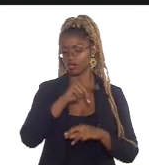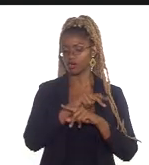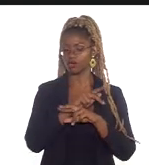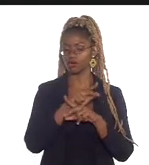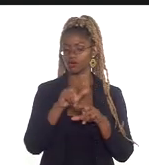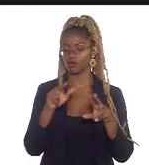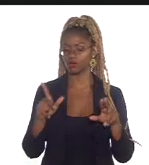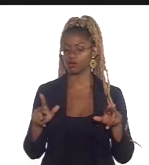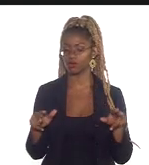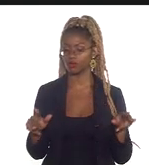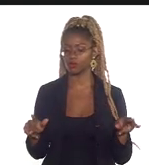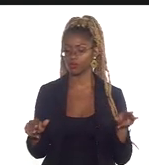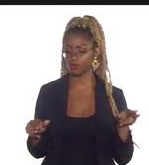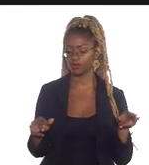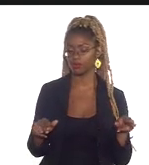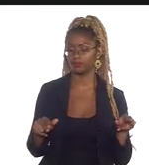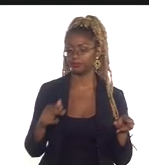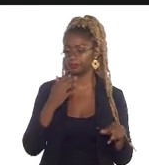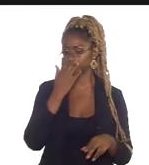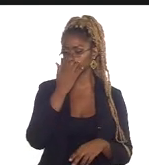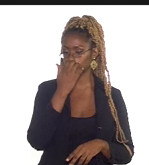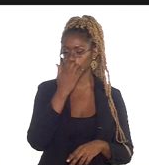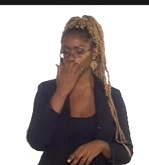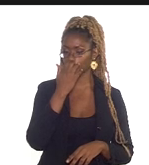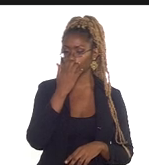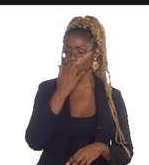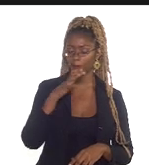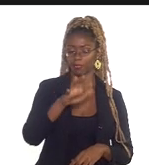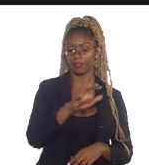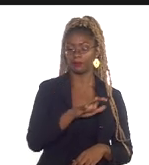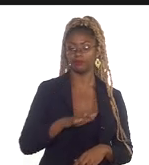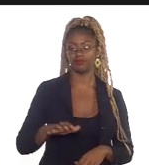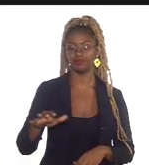diversos instrumentos da ANP,